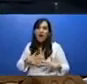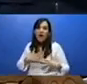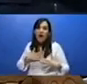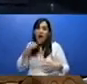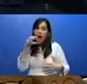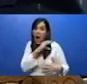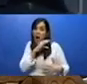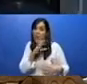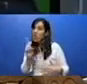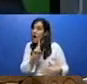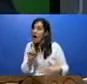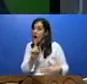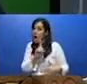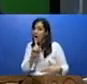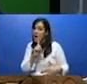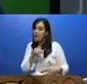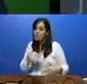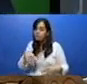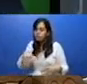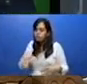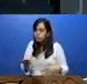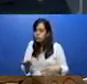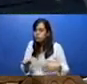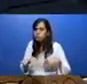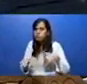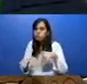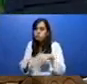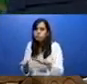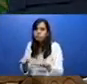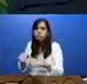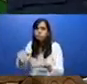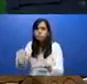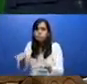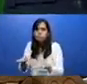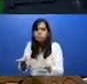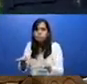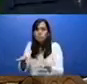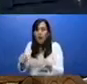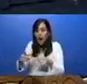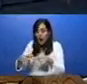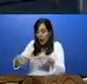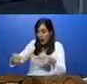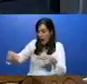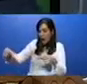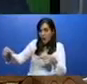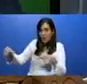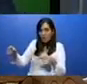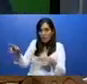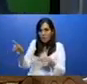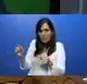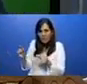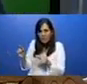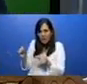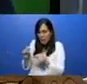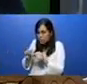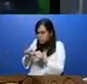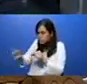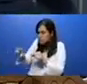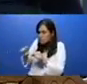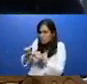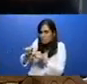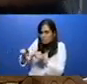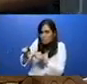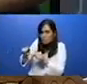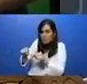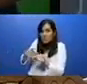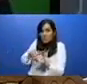tá? A cauda dele era curta, só que ela ajudava ele a se defender, porque na